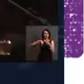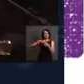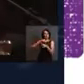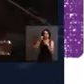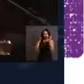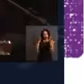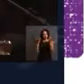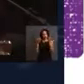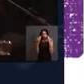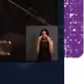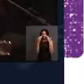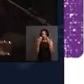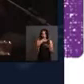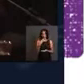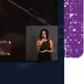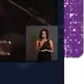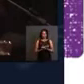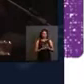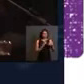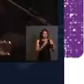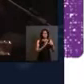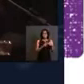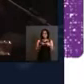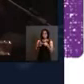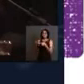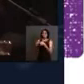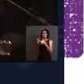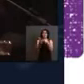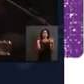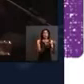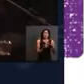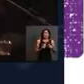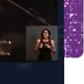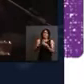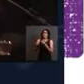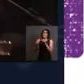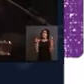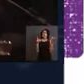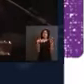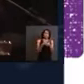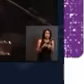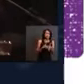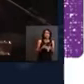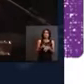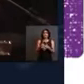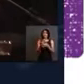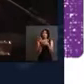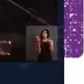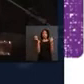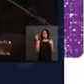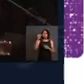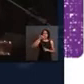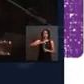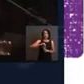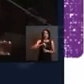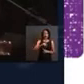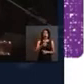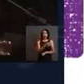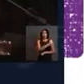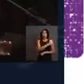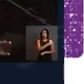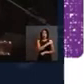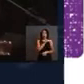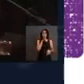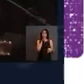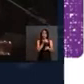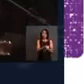deparei com uma rede cheia de muitos problemas, muitas limitações, desde uma infrequência altíssima dos seus